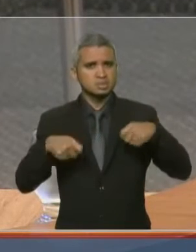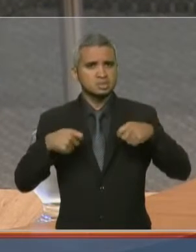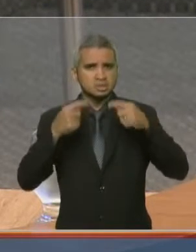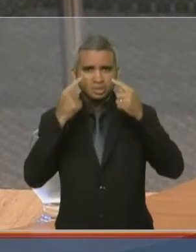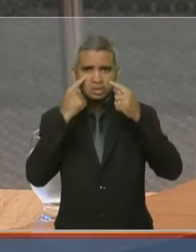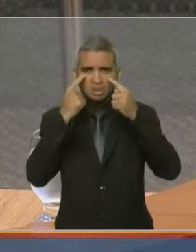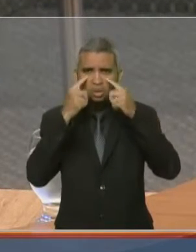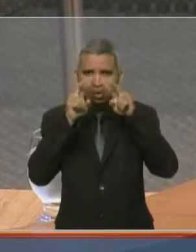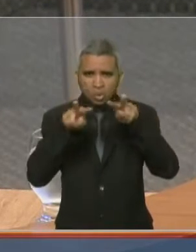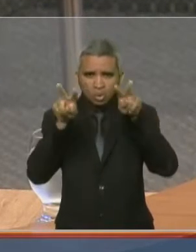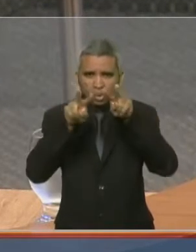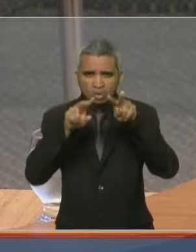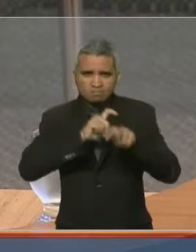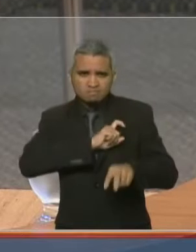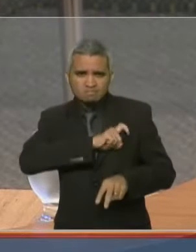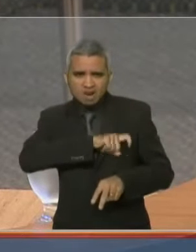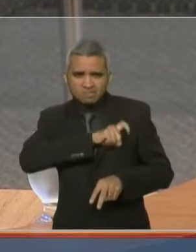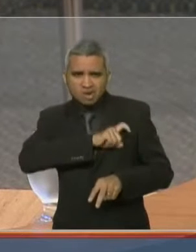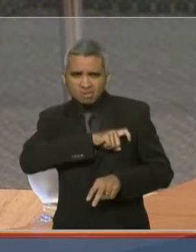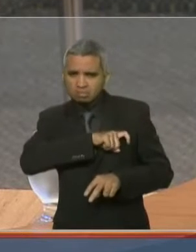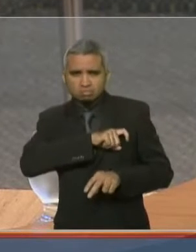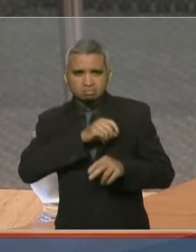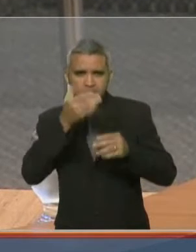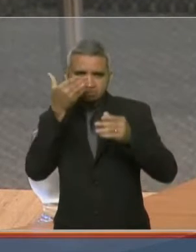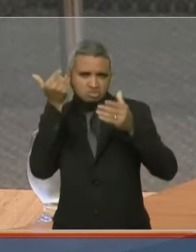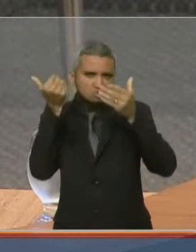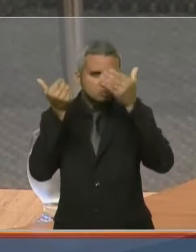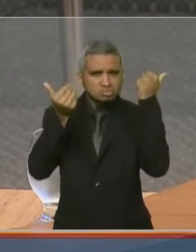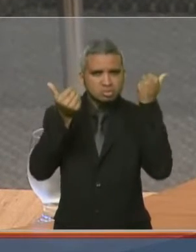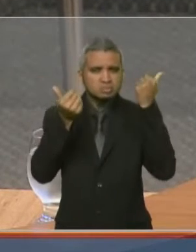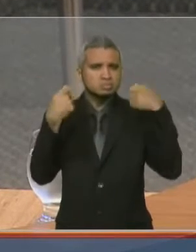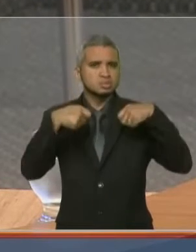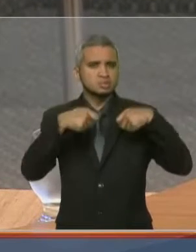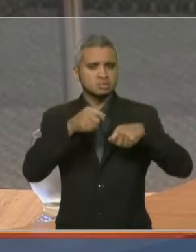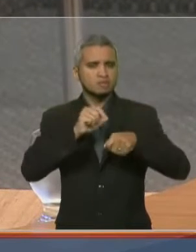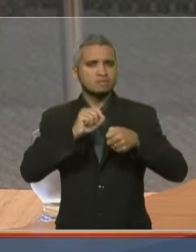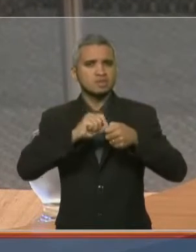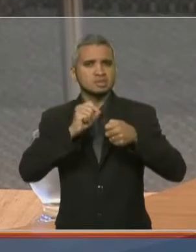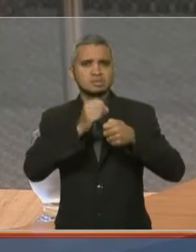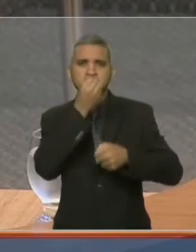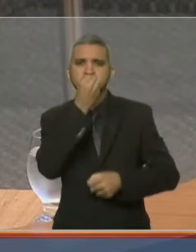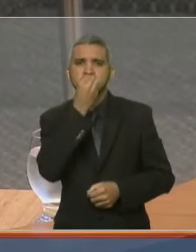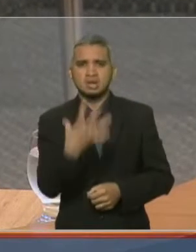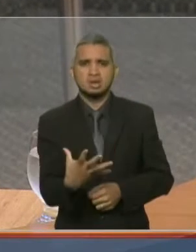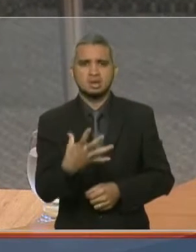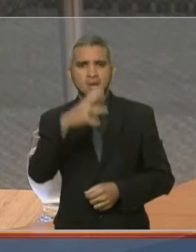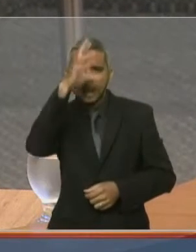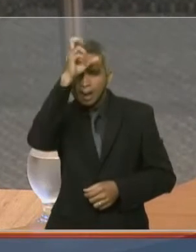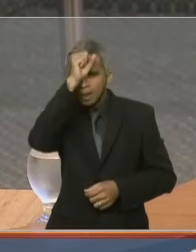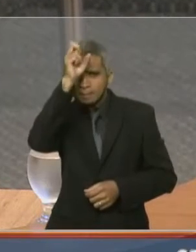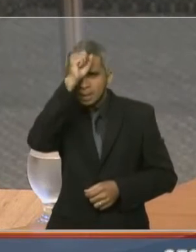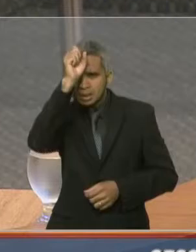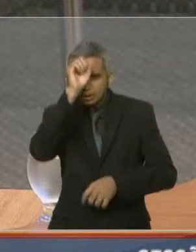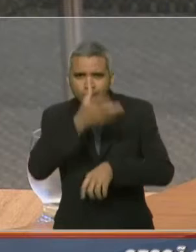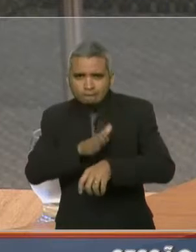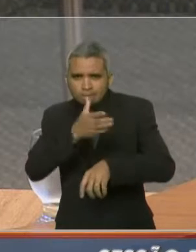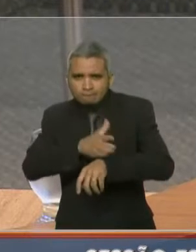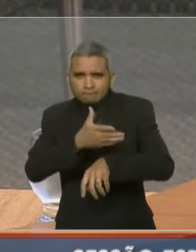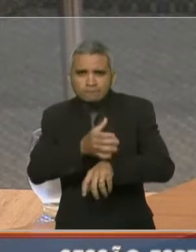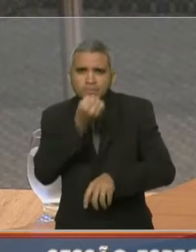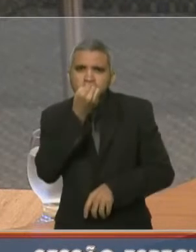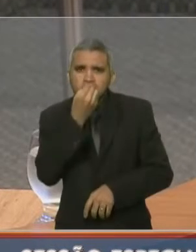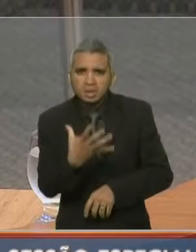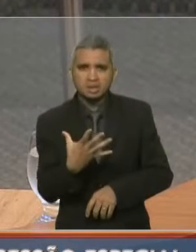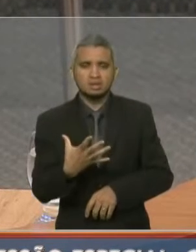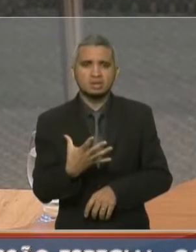malícia das vossas ações, cessai de fazer o mal, aprendei a fazer o bem, procurai a